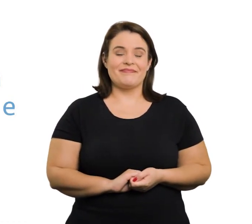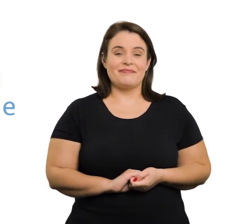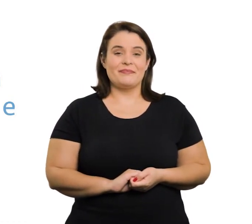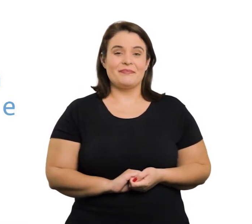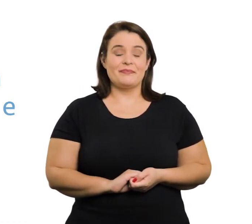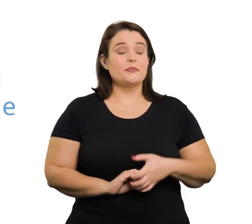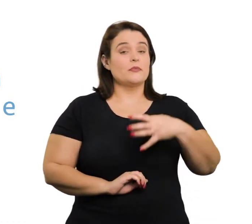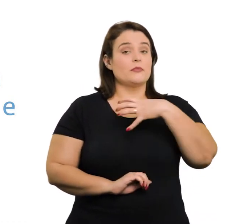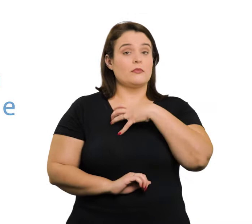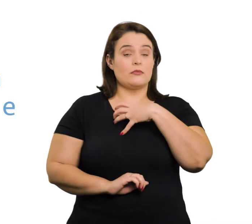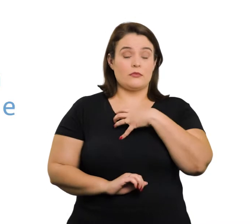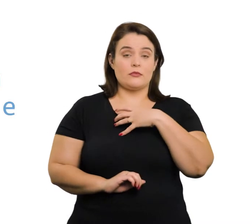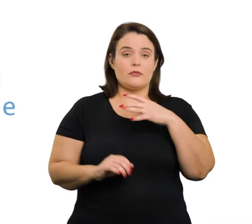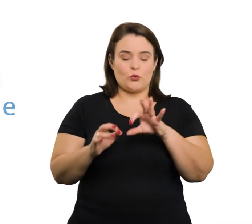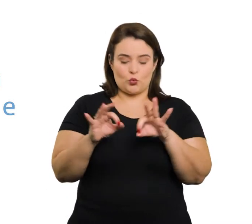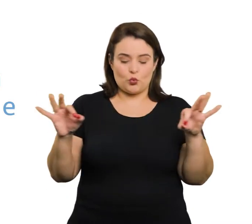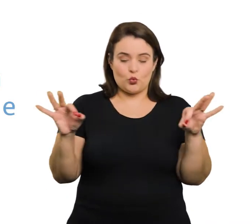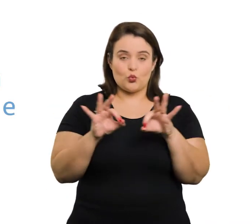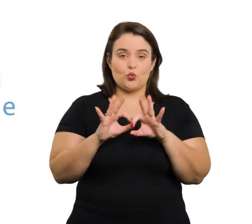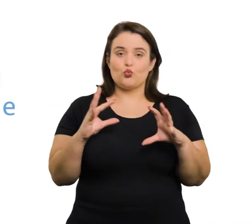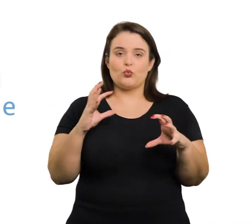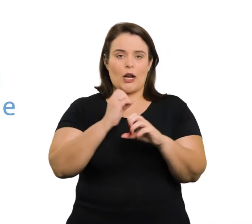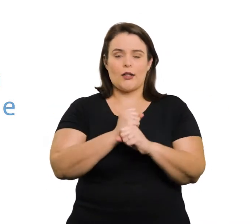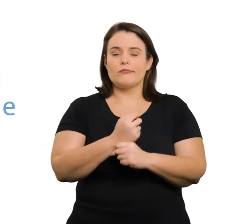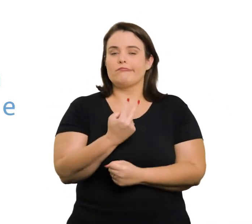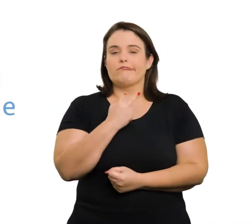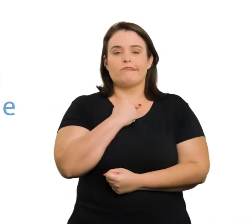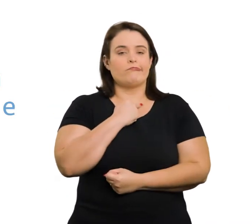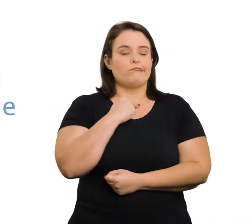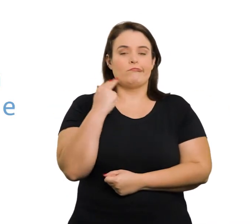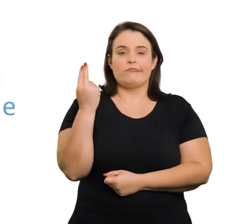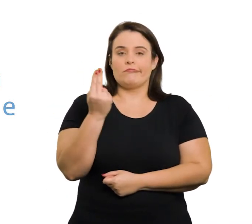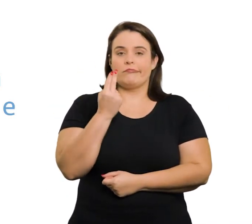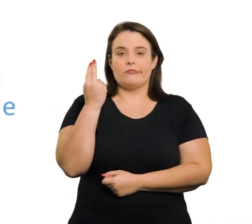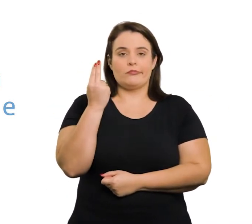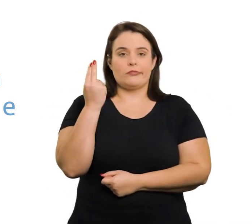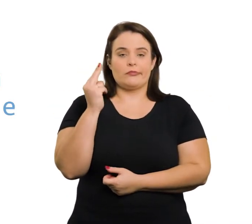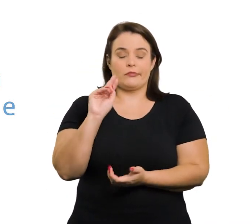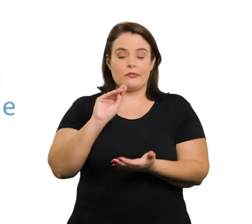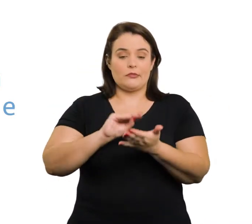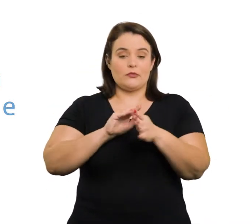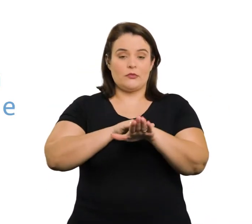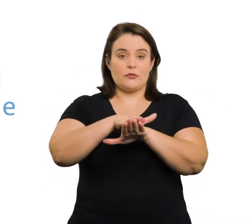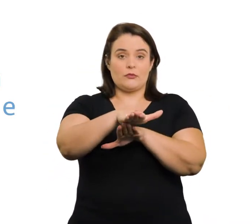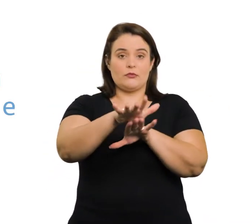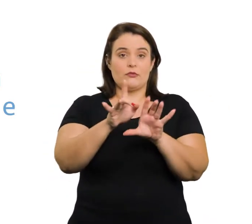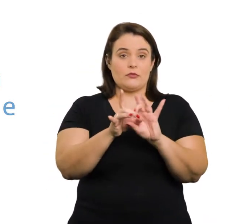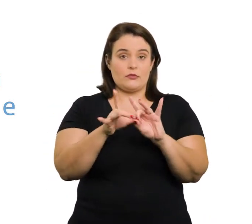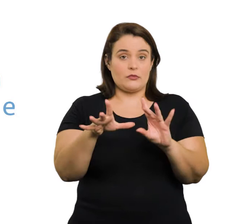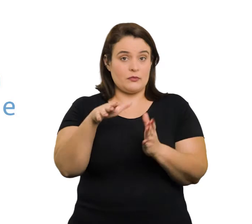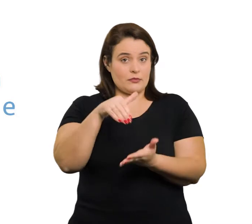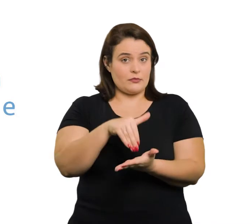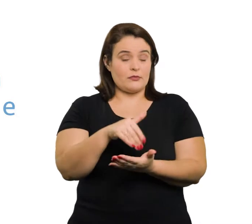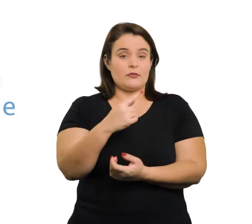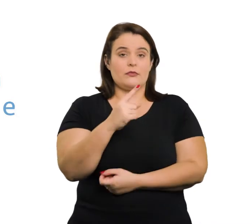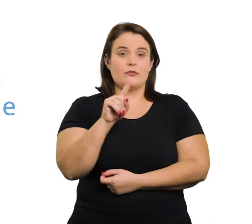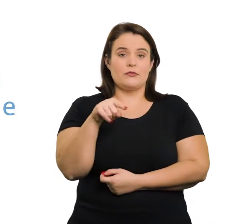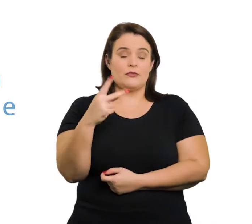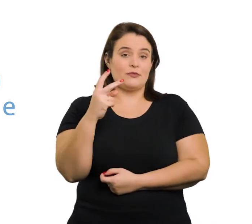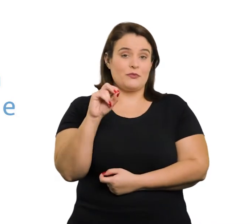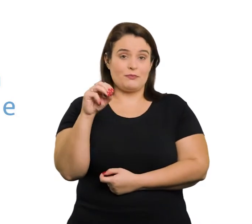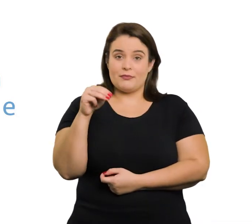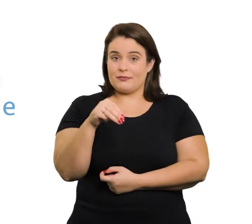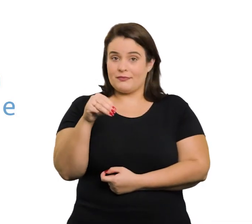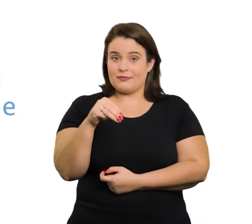abre aspas, nos casos em que a largura total da calçada não possibilitar a implantação da faixa livre mínima